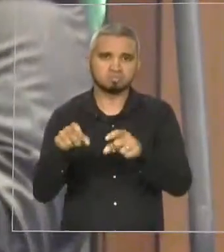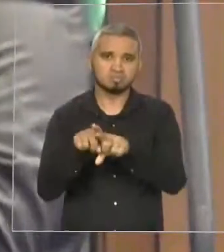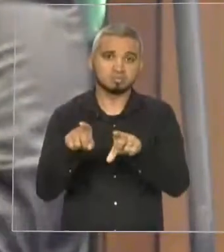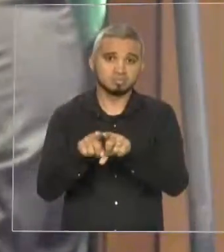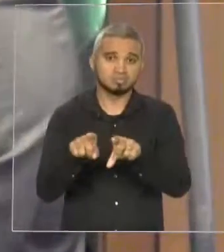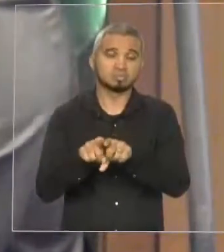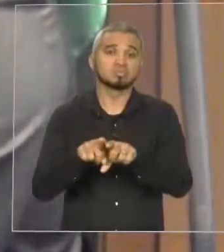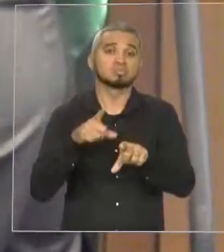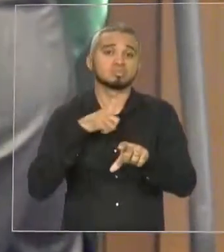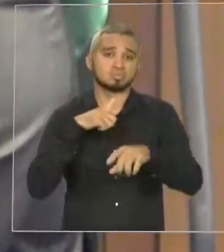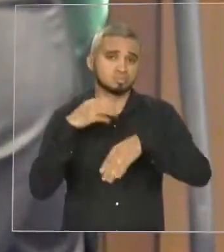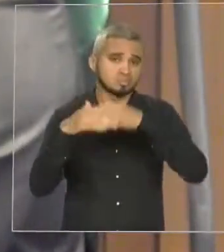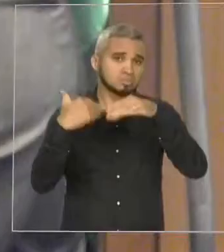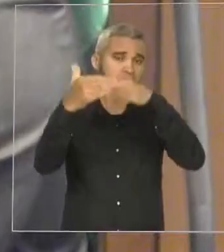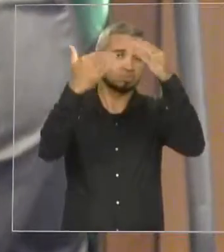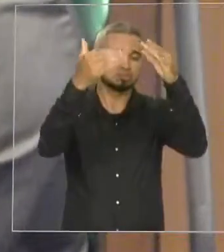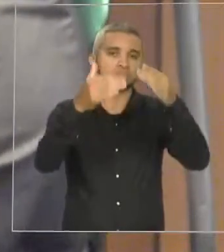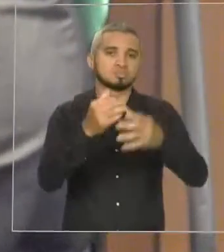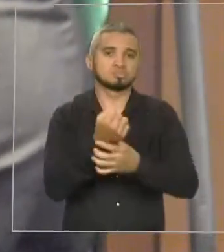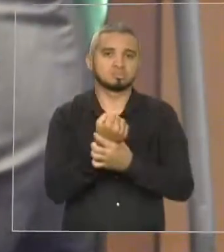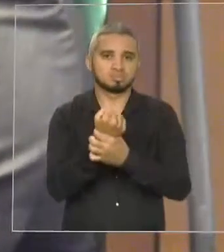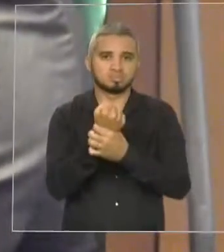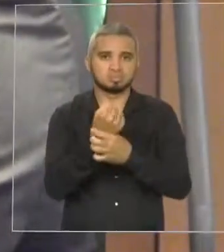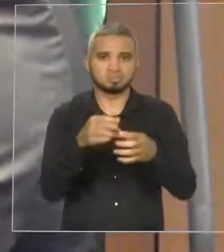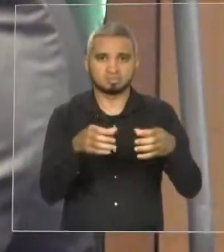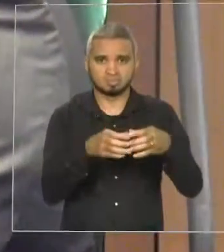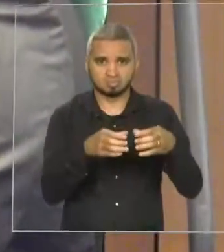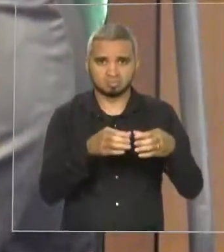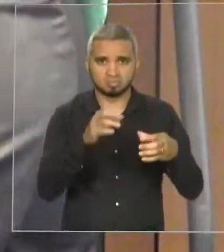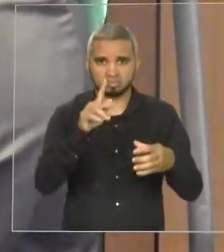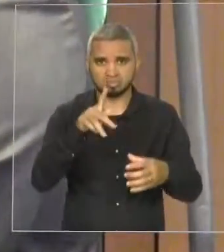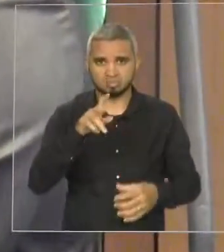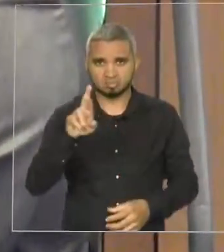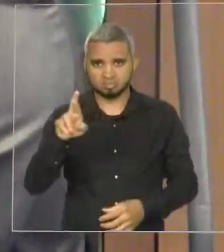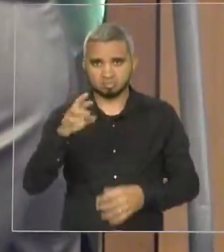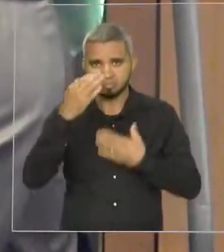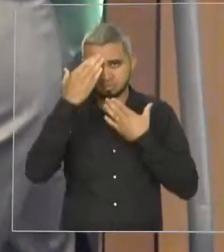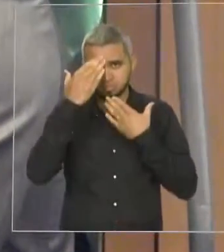crescimento e o fortalecimento do PR. Quero aqui agradecer os vereadores de